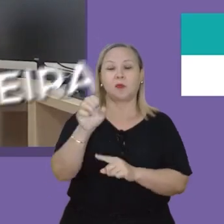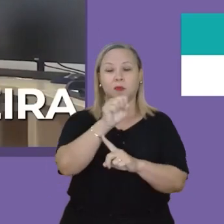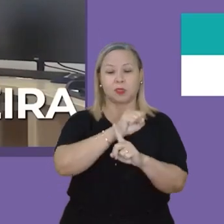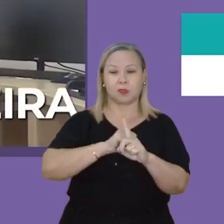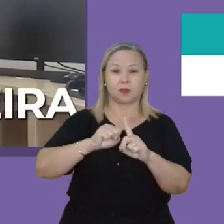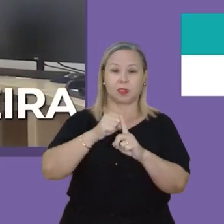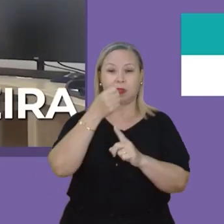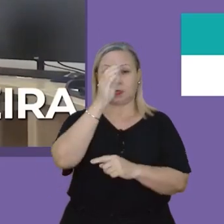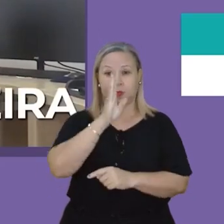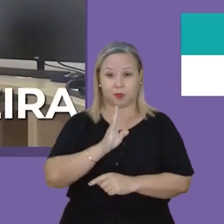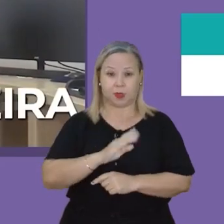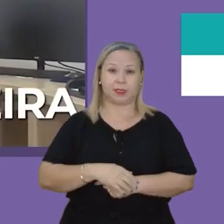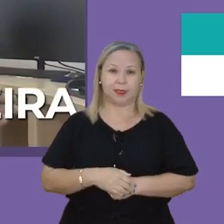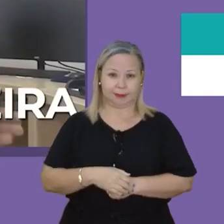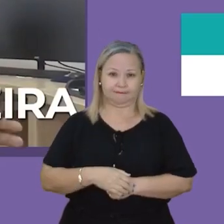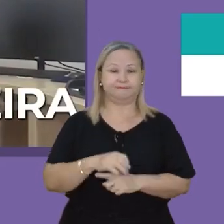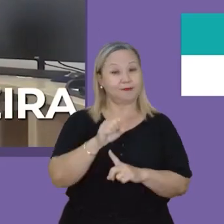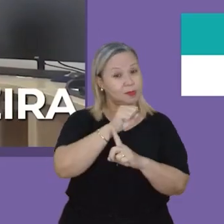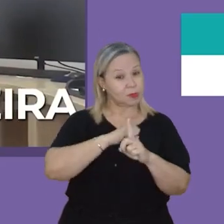sociedade brasileira